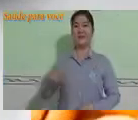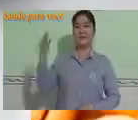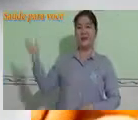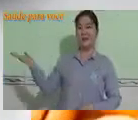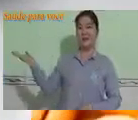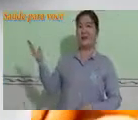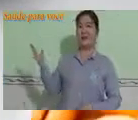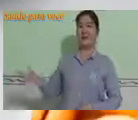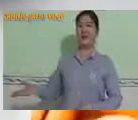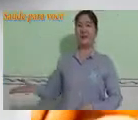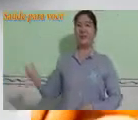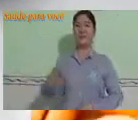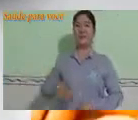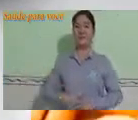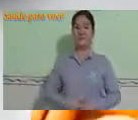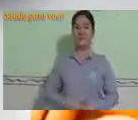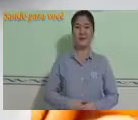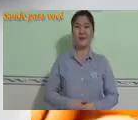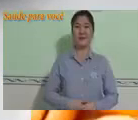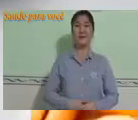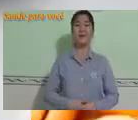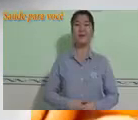Oconsumodiáriodealgunsalimentos, como aveia, amendoim,